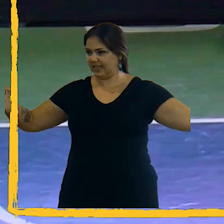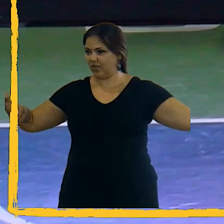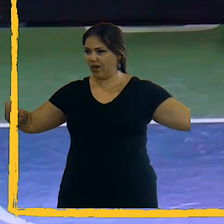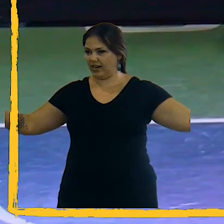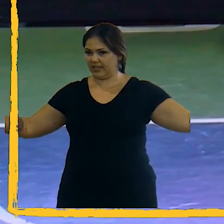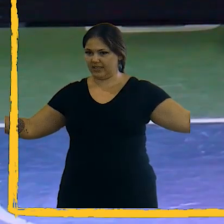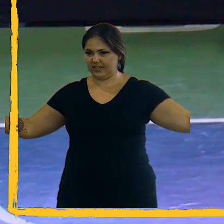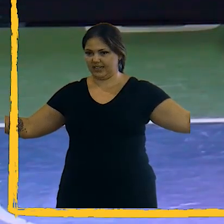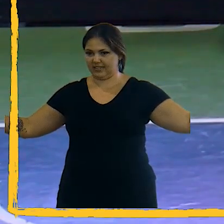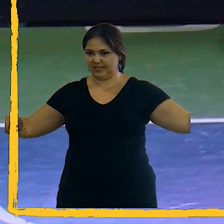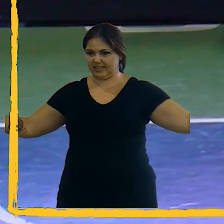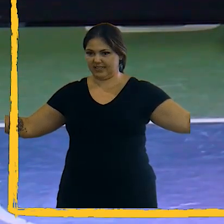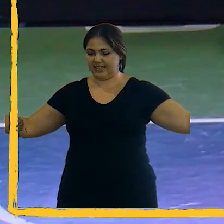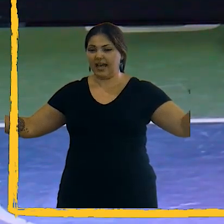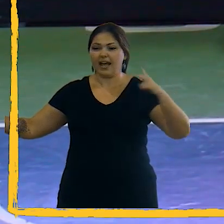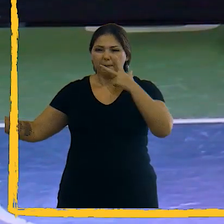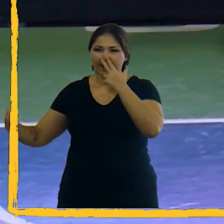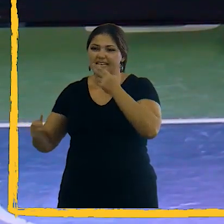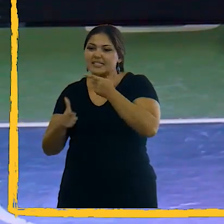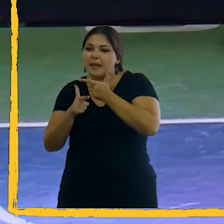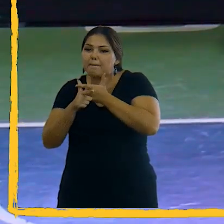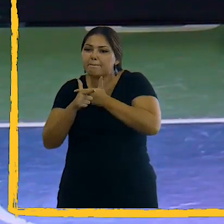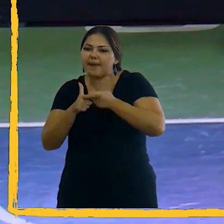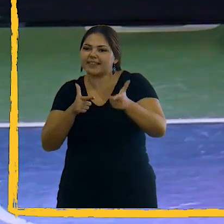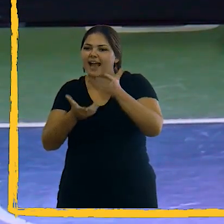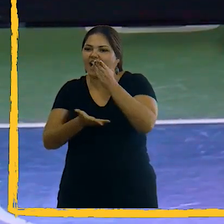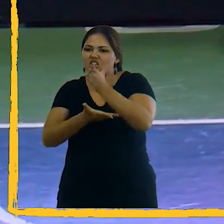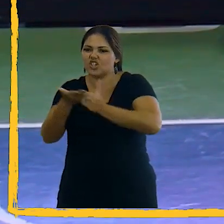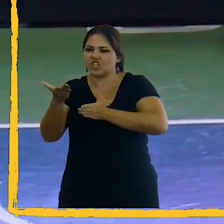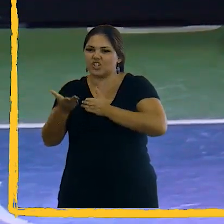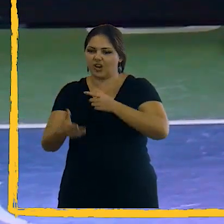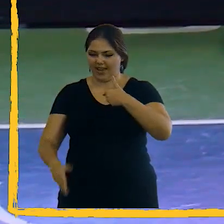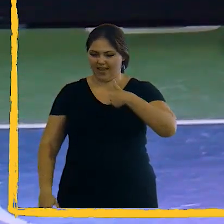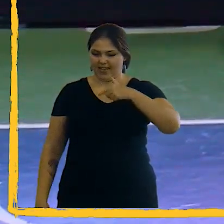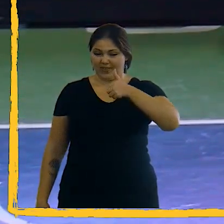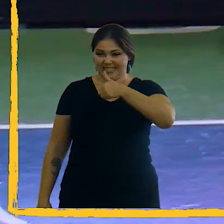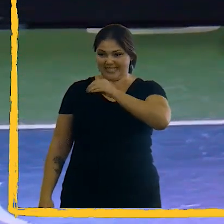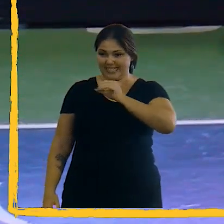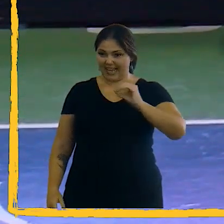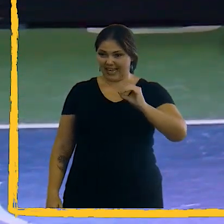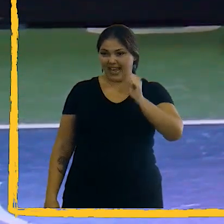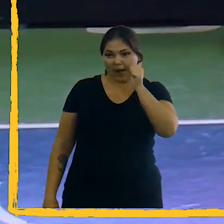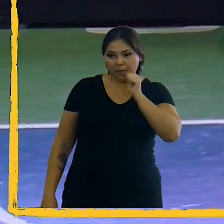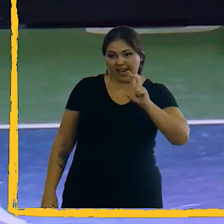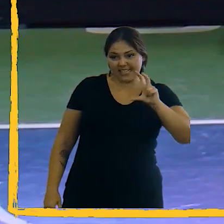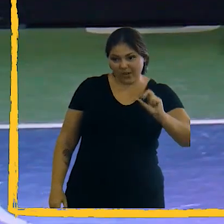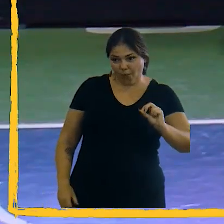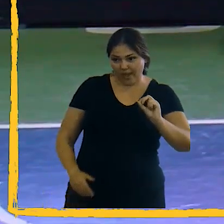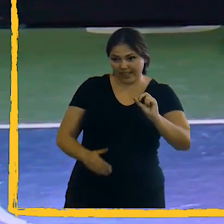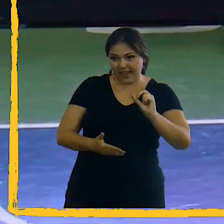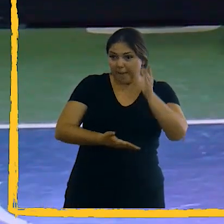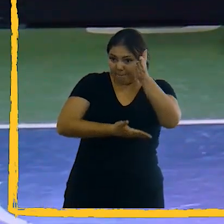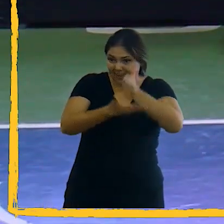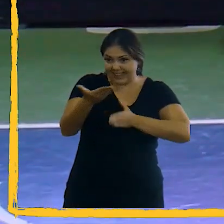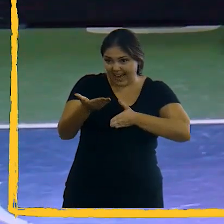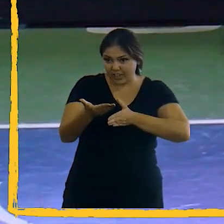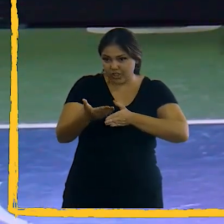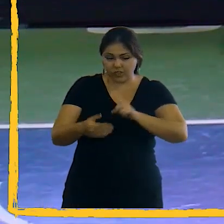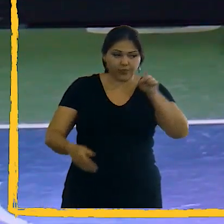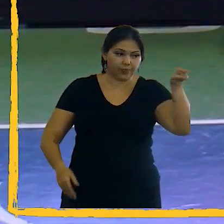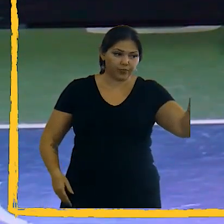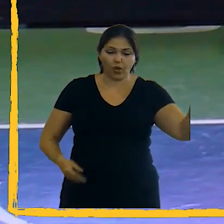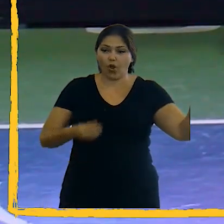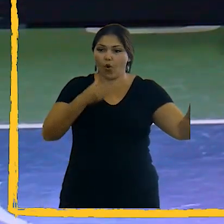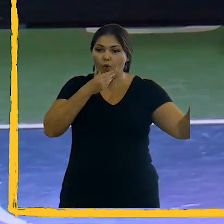2 Deu para entender então ó um multiplica e o outro divide isso significa dizer que são razões